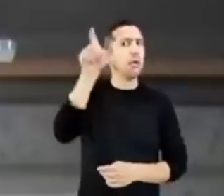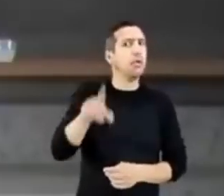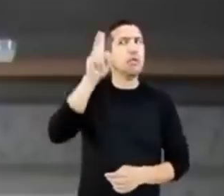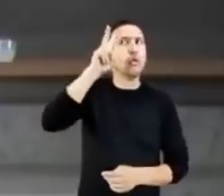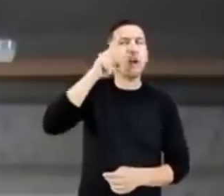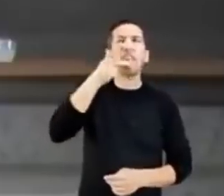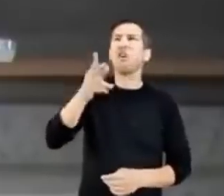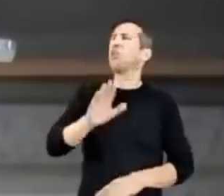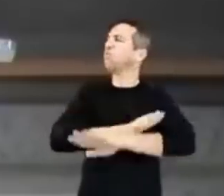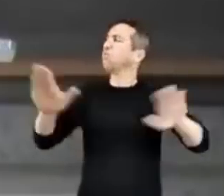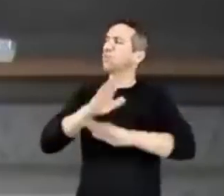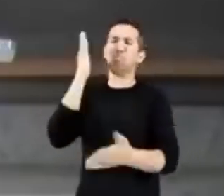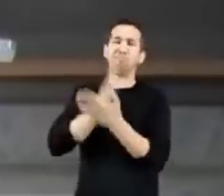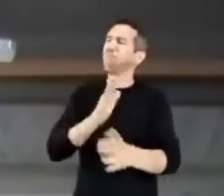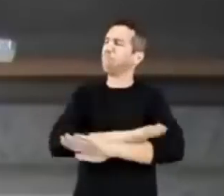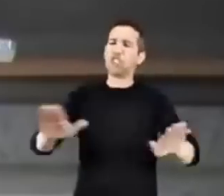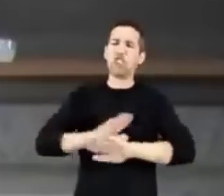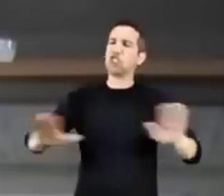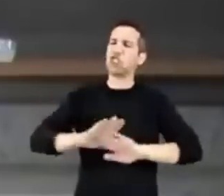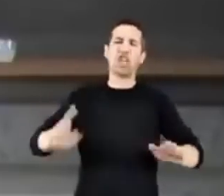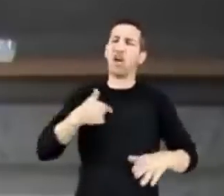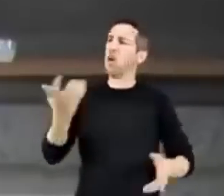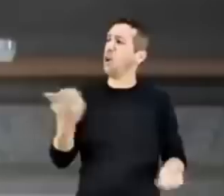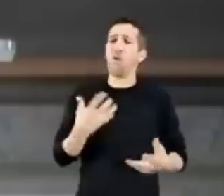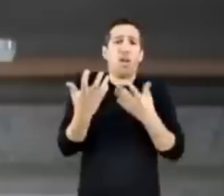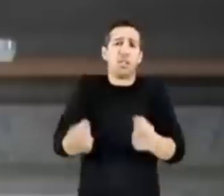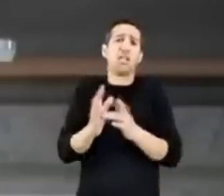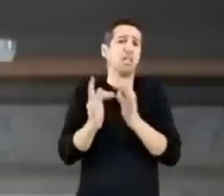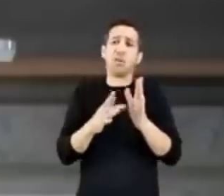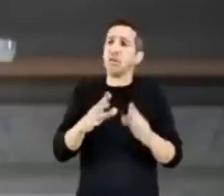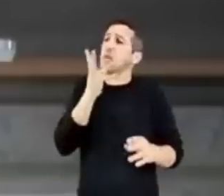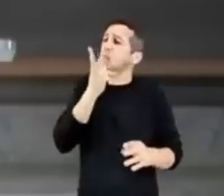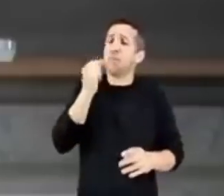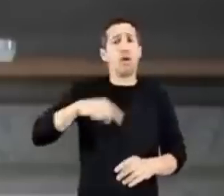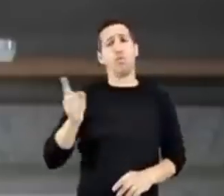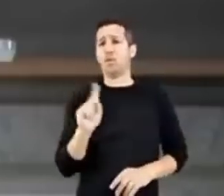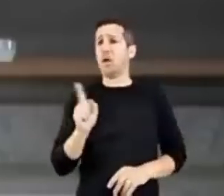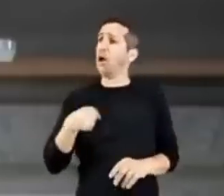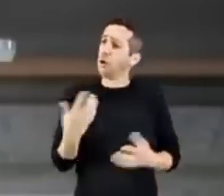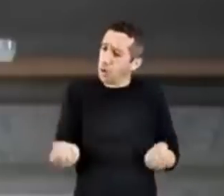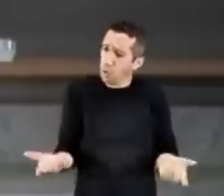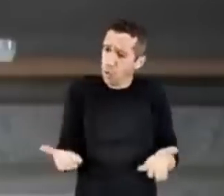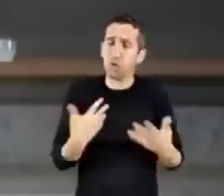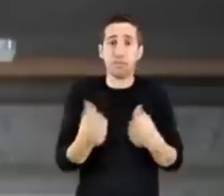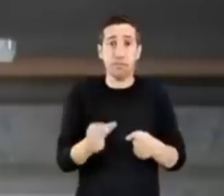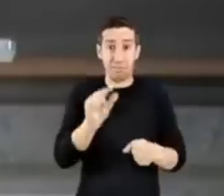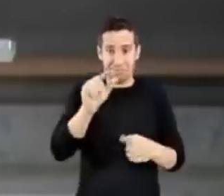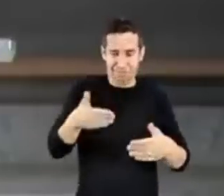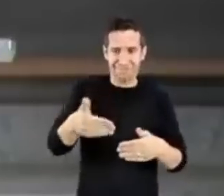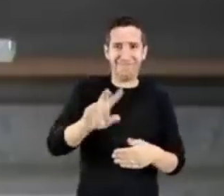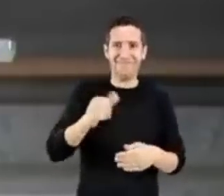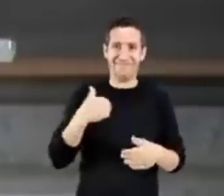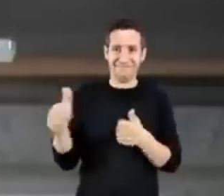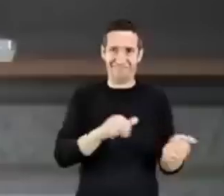tá na hora de me entregar no não dá mais para esperar agora é o momento ela vai se batizar daqui a pouco então é